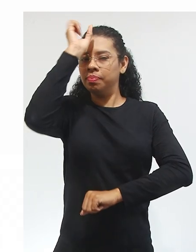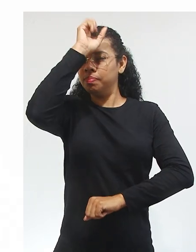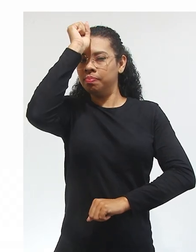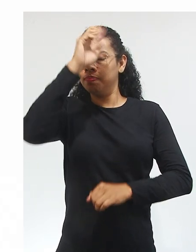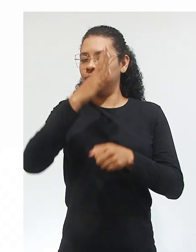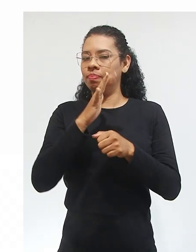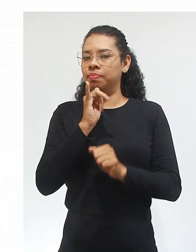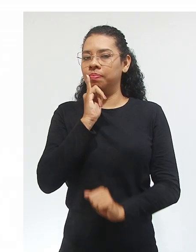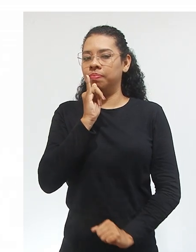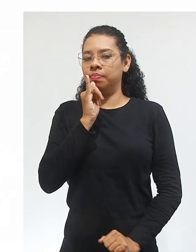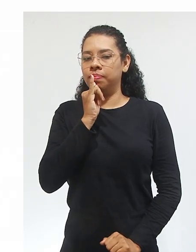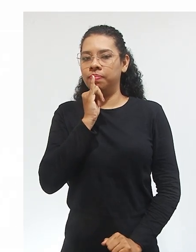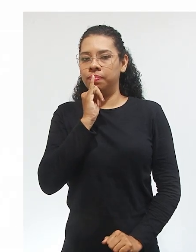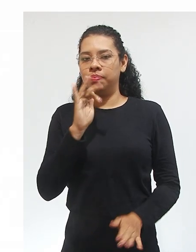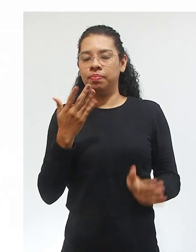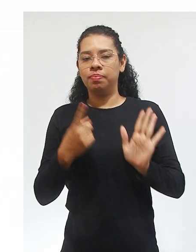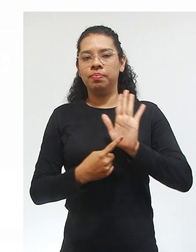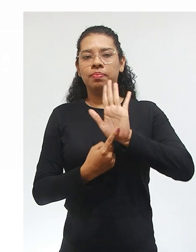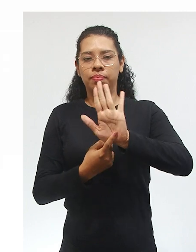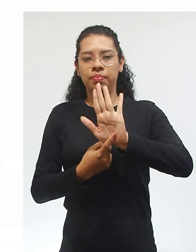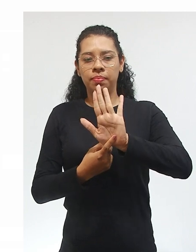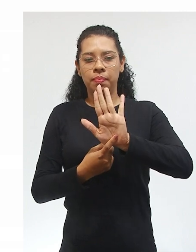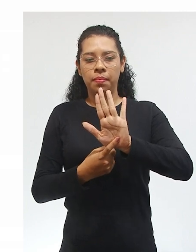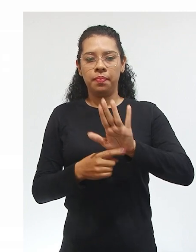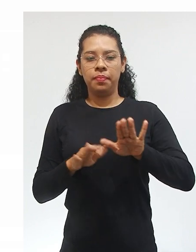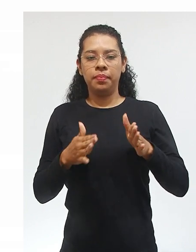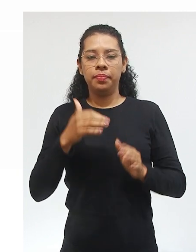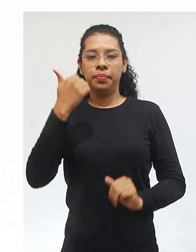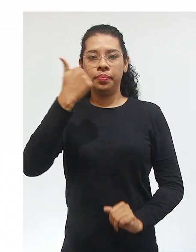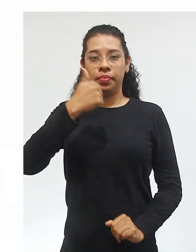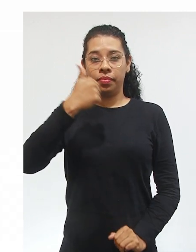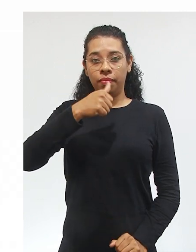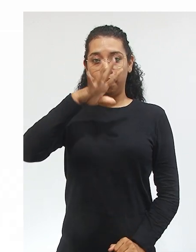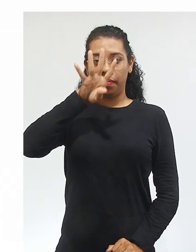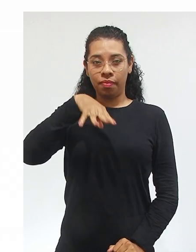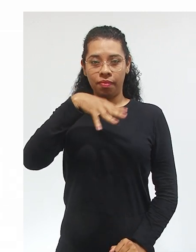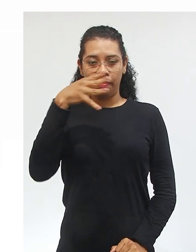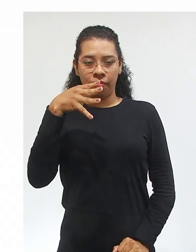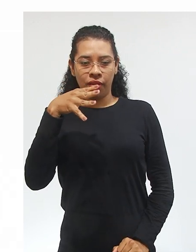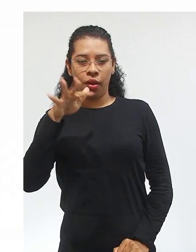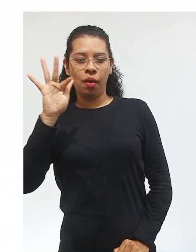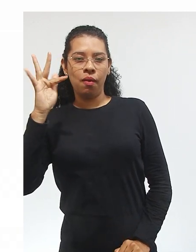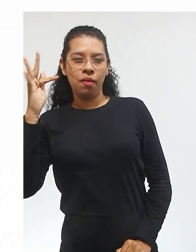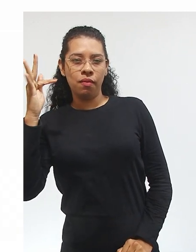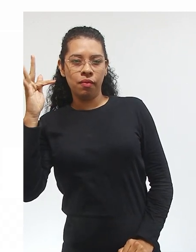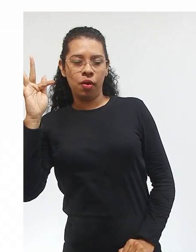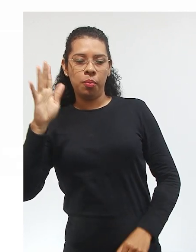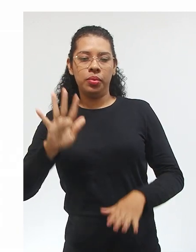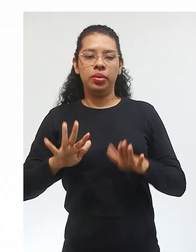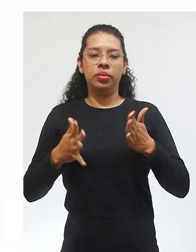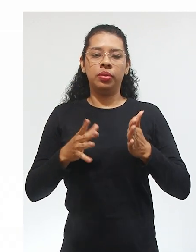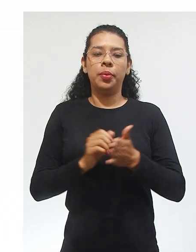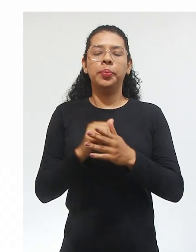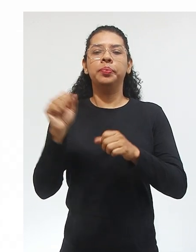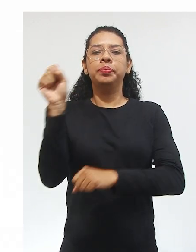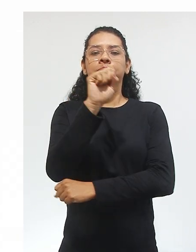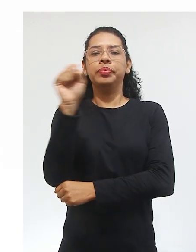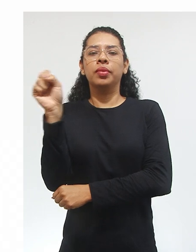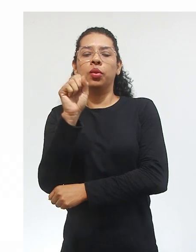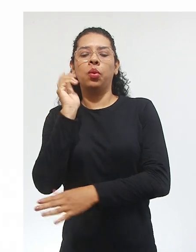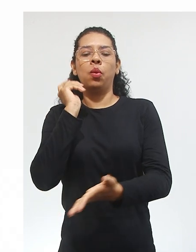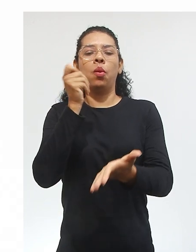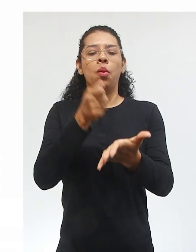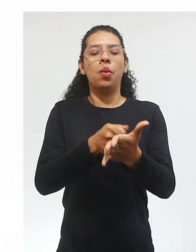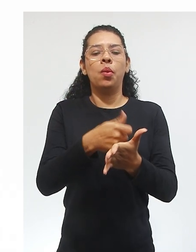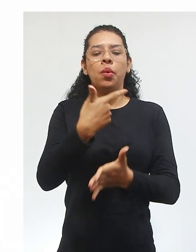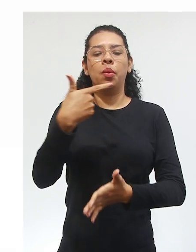bom? Vamos lá então. Um exemplo aqui da primeira fórmula. Aqui, compra à vista de veículo no valor